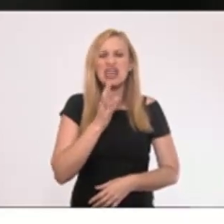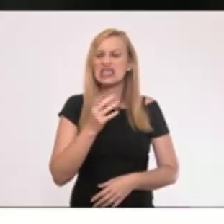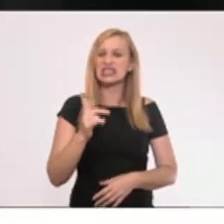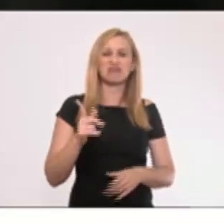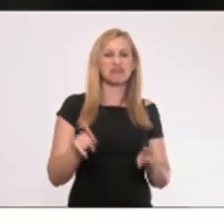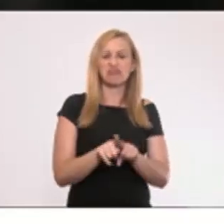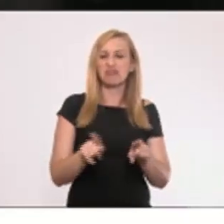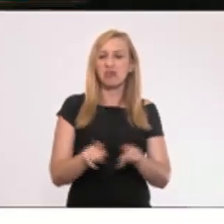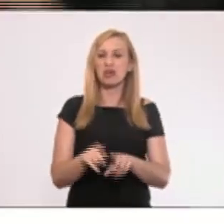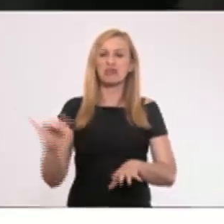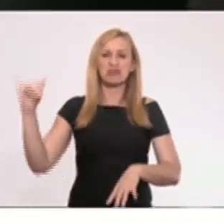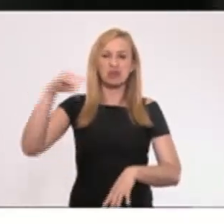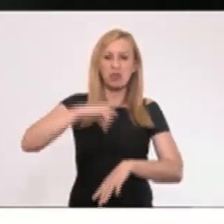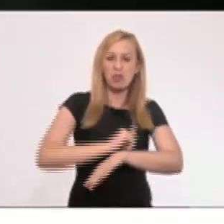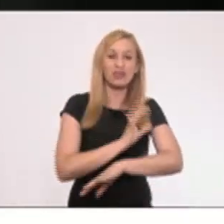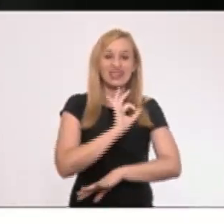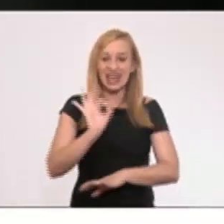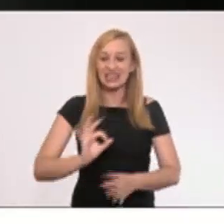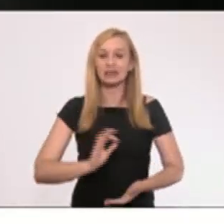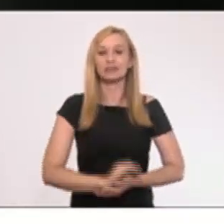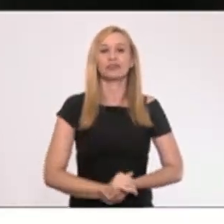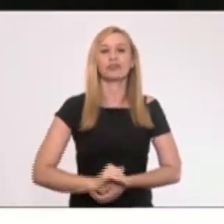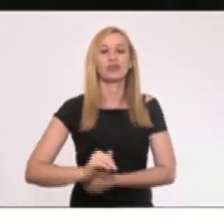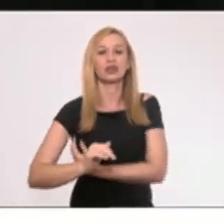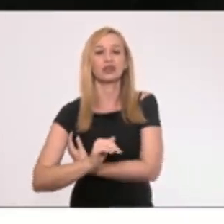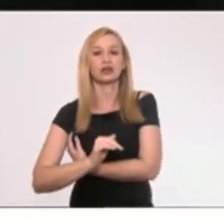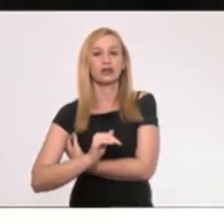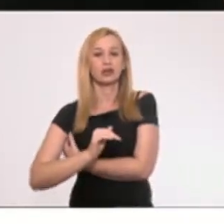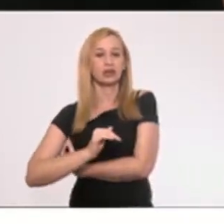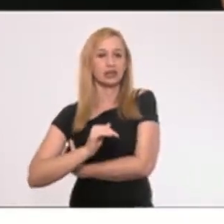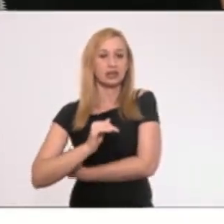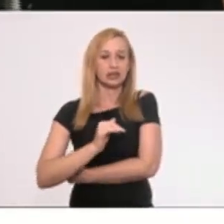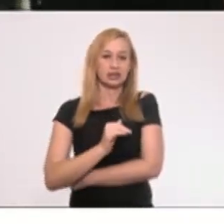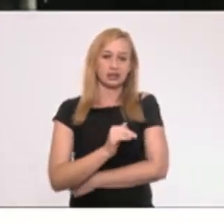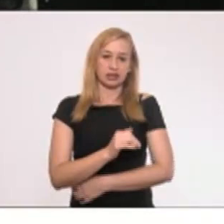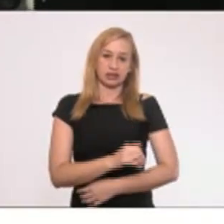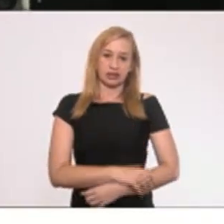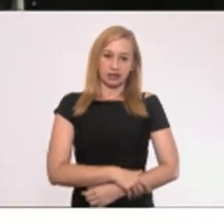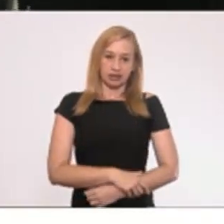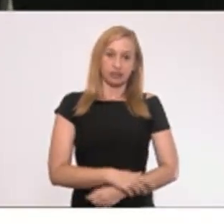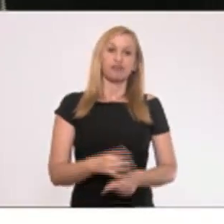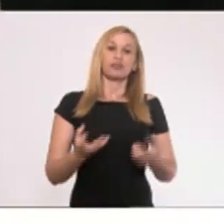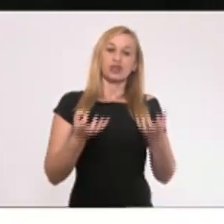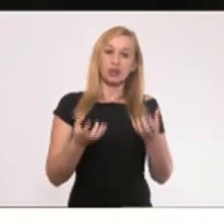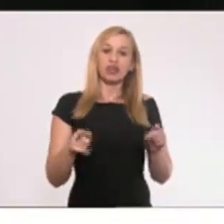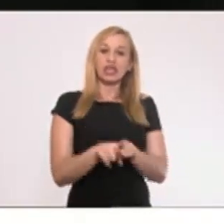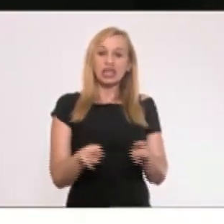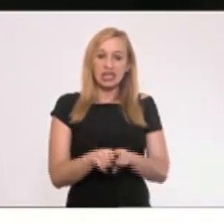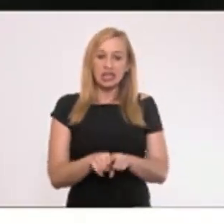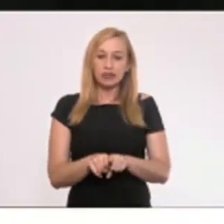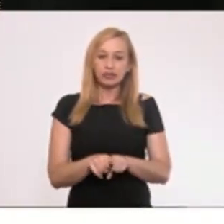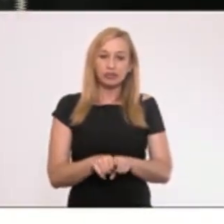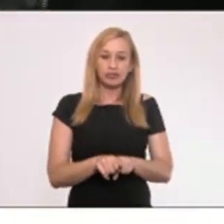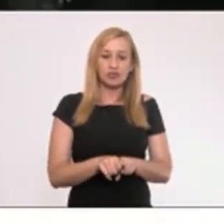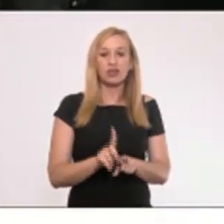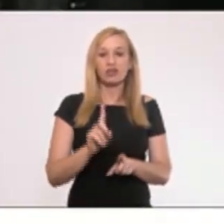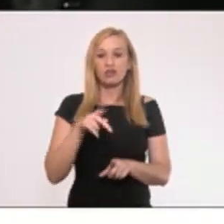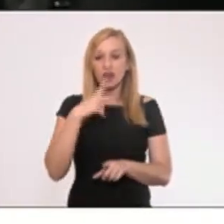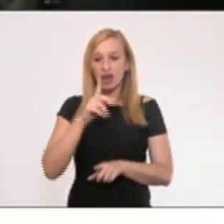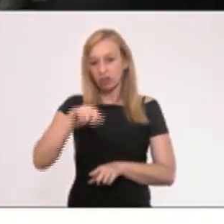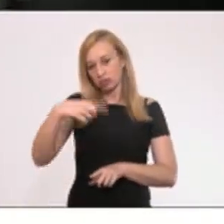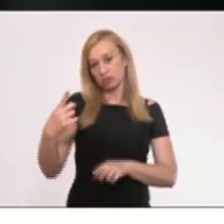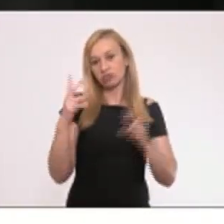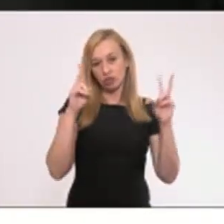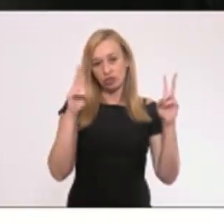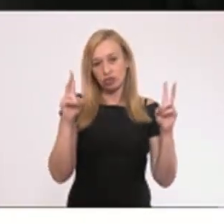Deodoro. Enfim, deve conhecer mais o Rio de Janeiro. Queria também colocar outro ponto